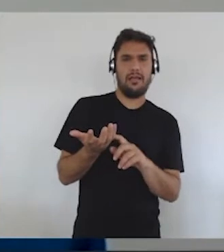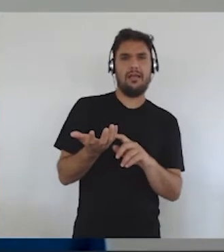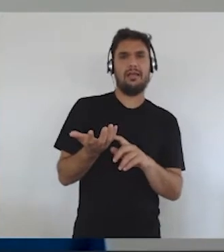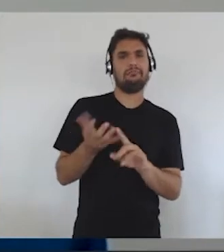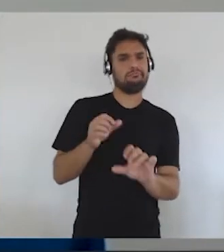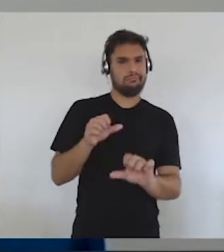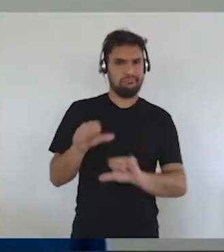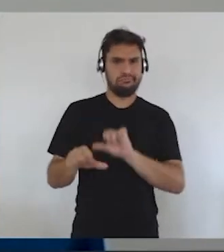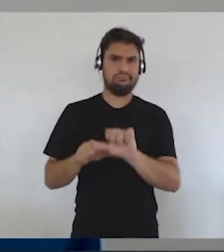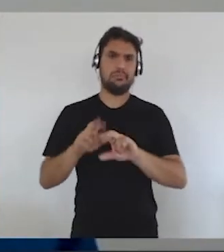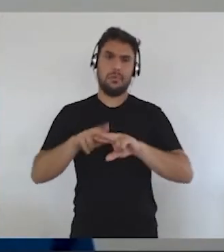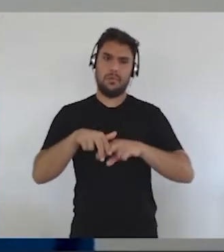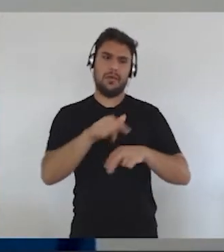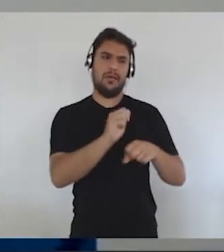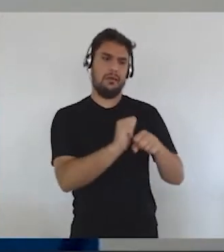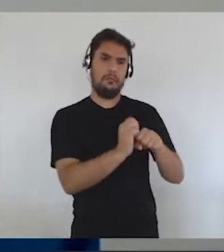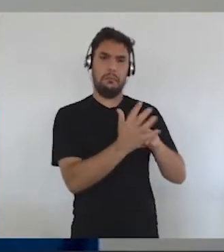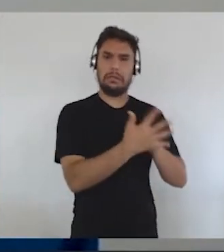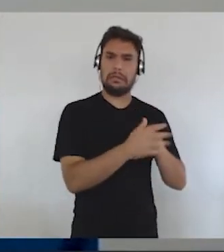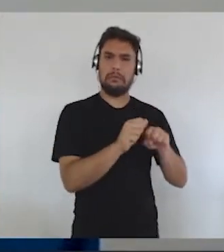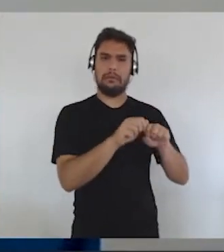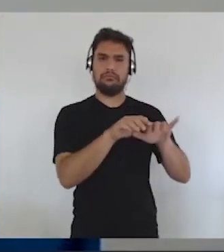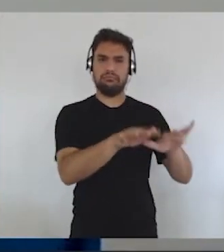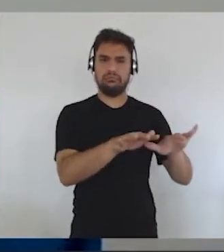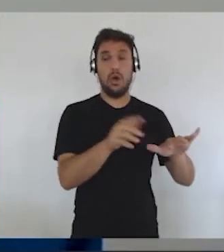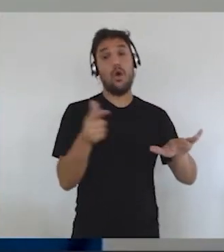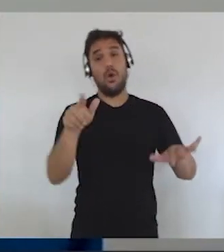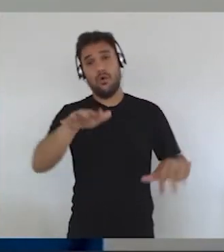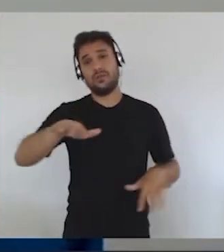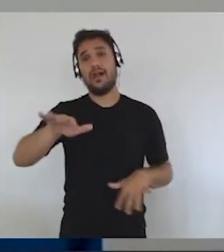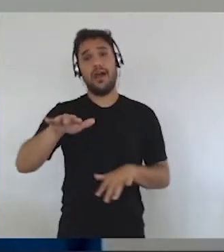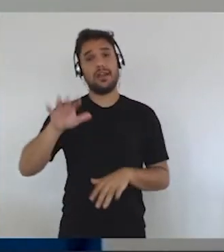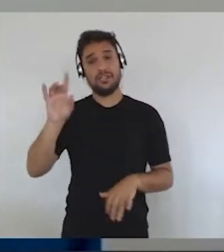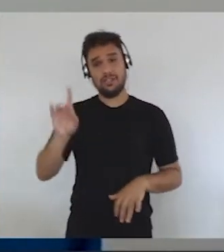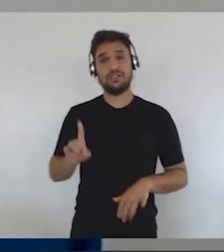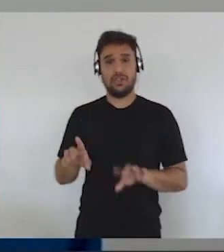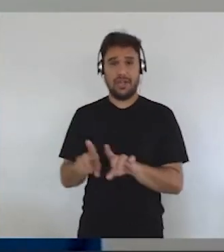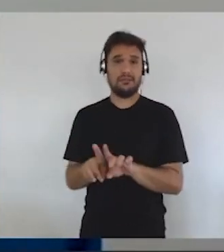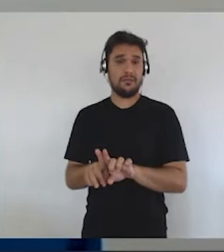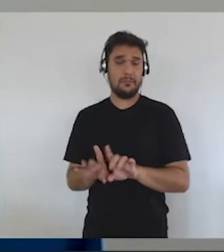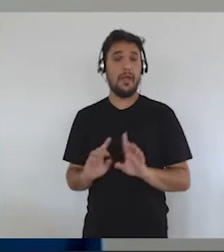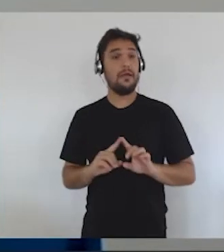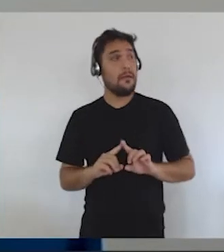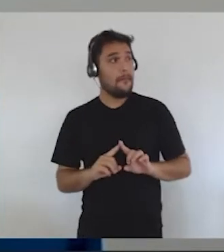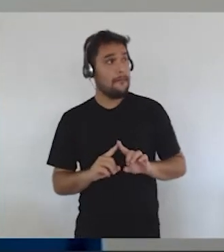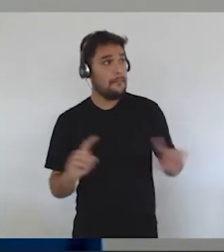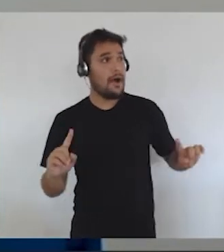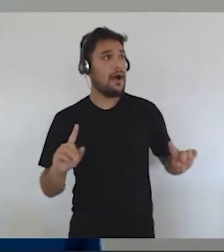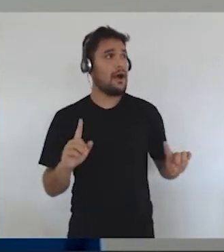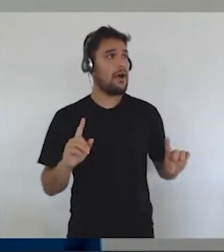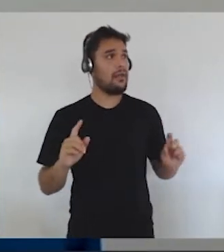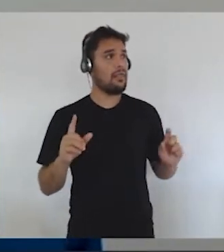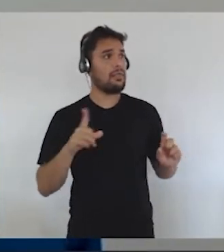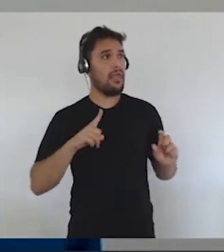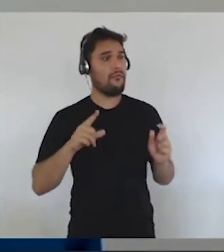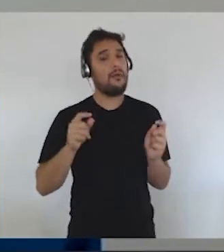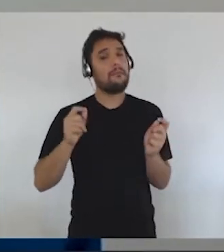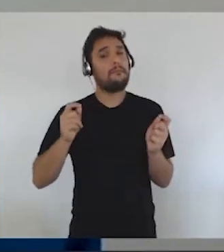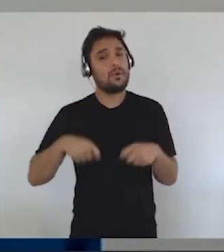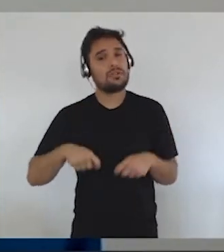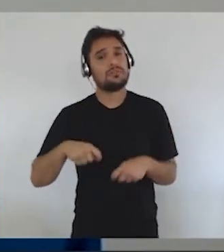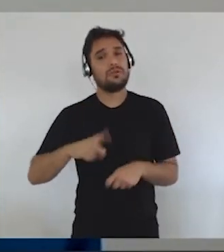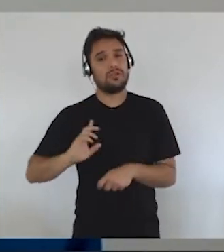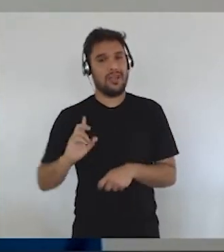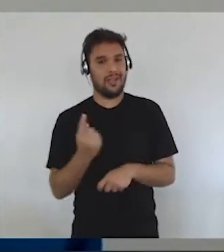pandemia, claro, como todos os ramos do direito, mas nós tivemos a possibilidade de